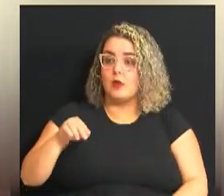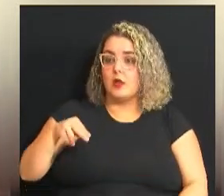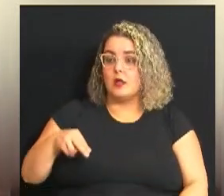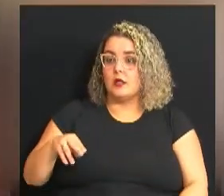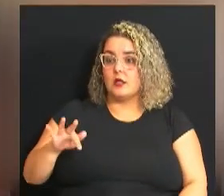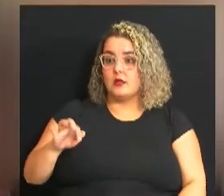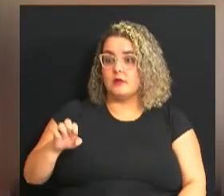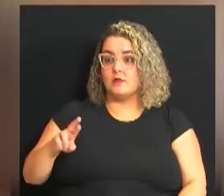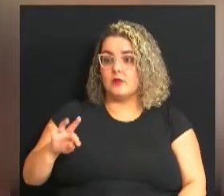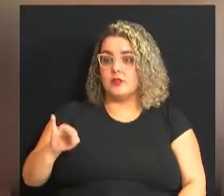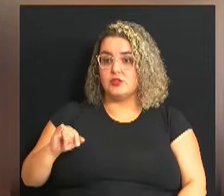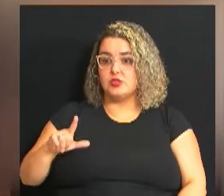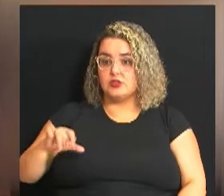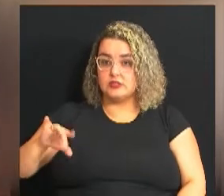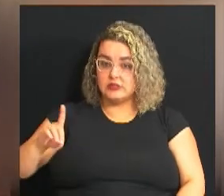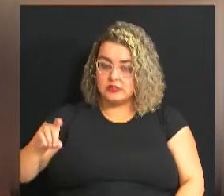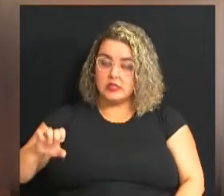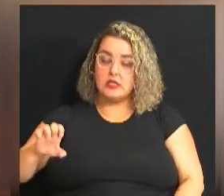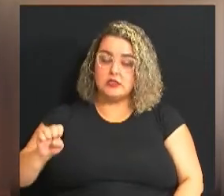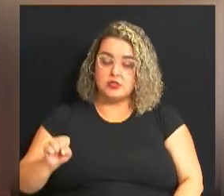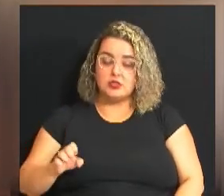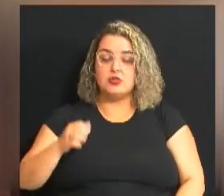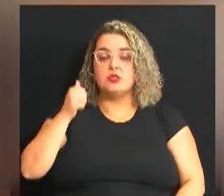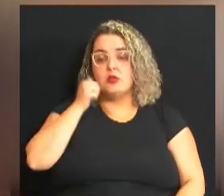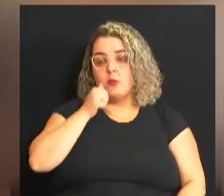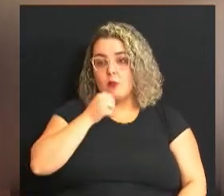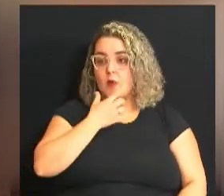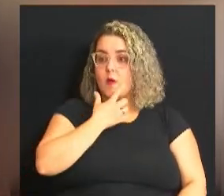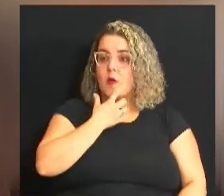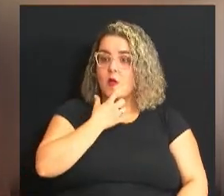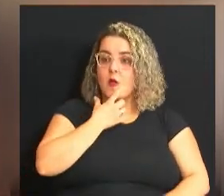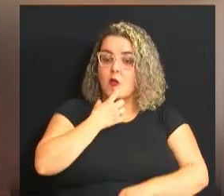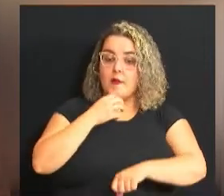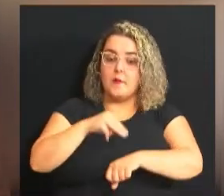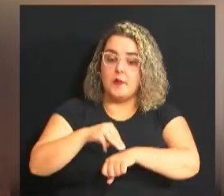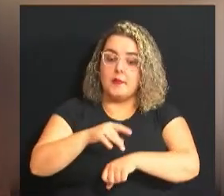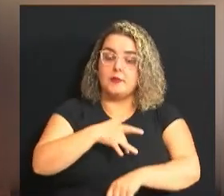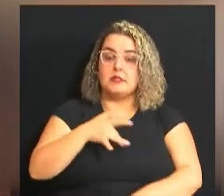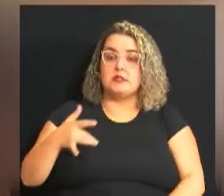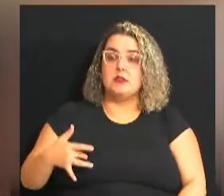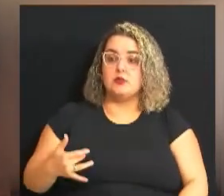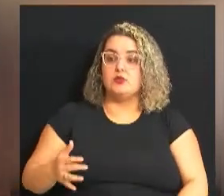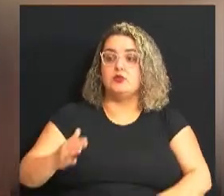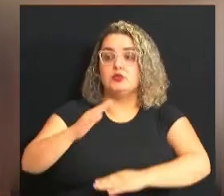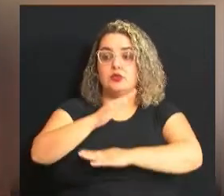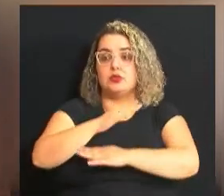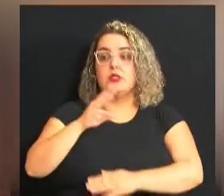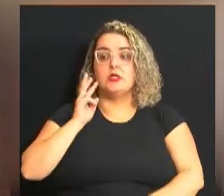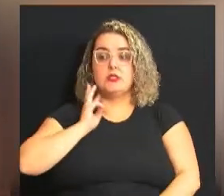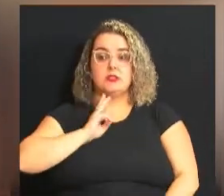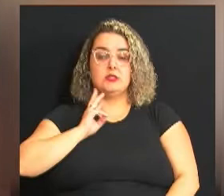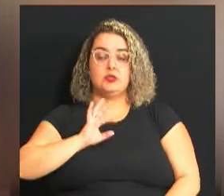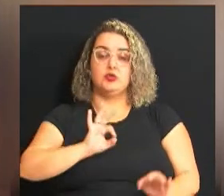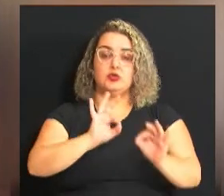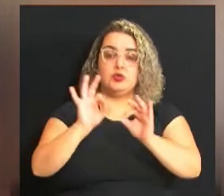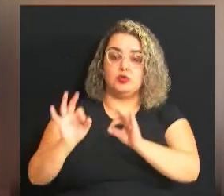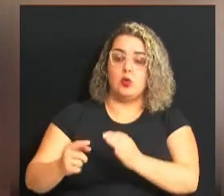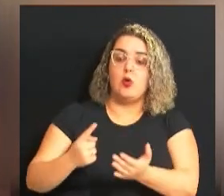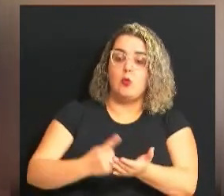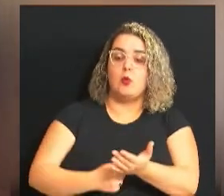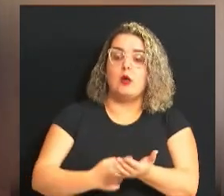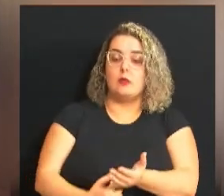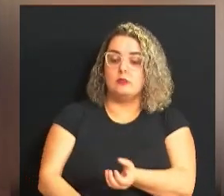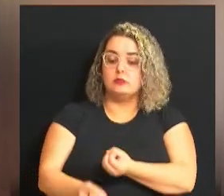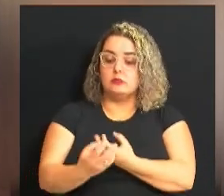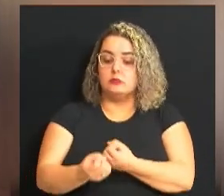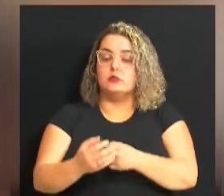da mulher. Membro da Comissão de Saúde da Câmara, Cecílio Santos se comprometeu a acompanhar os dados da doença